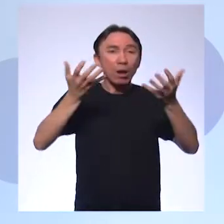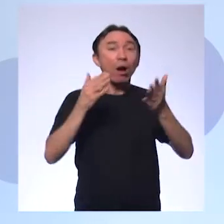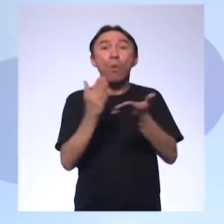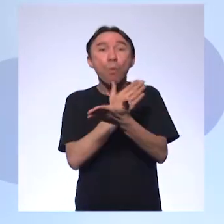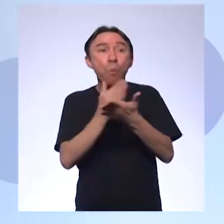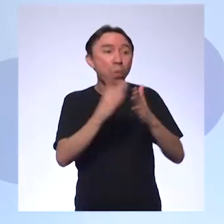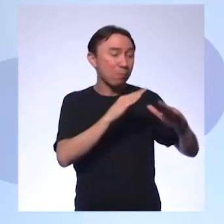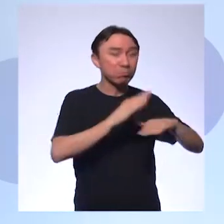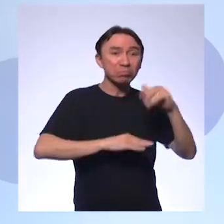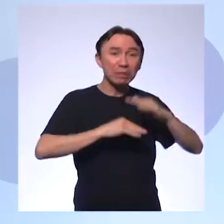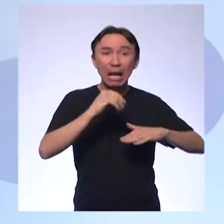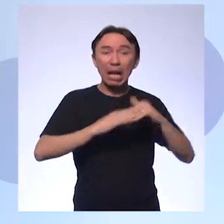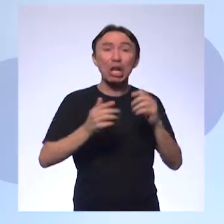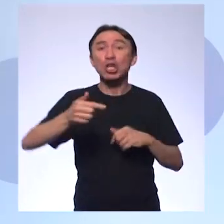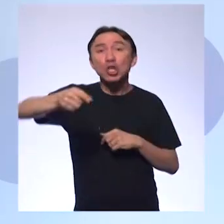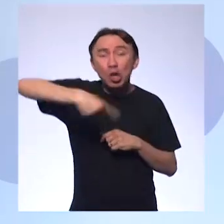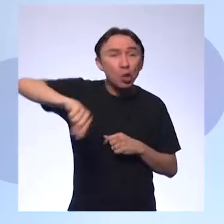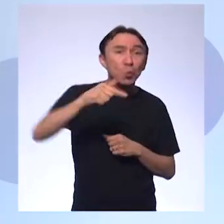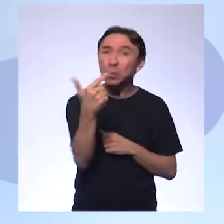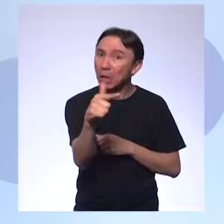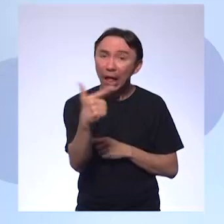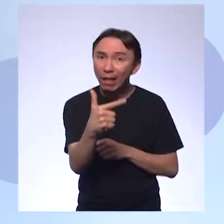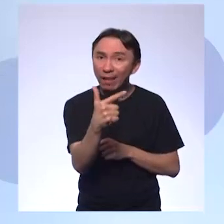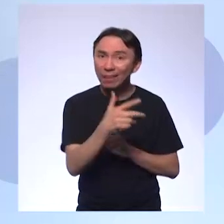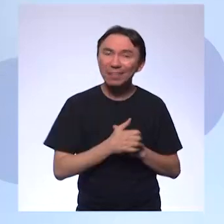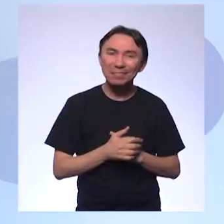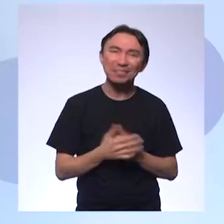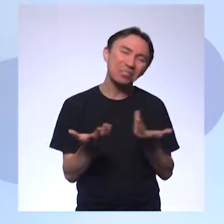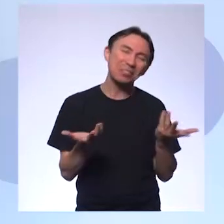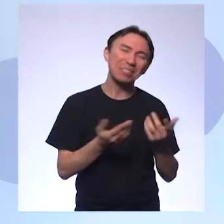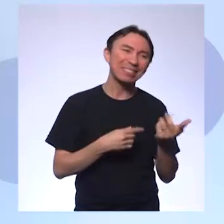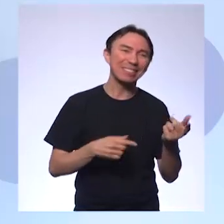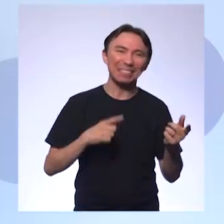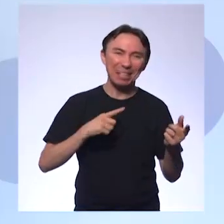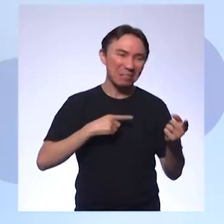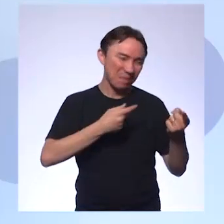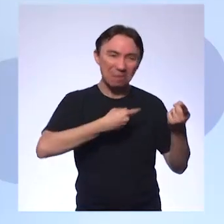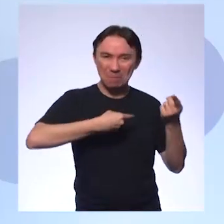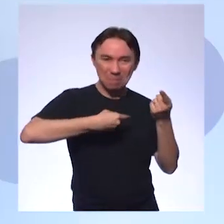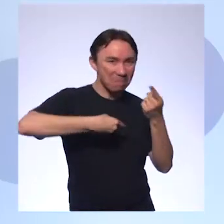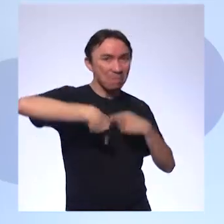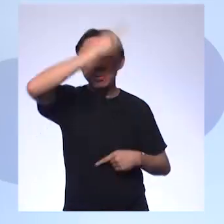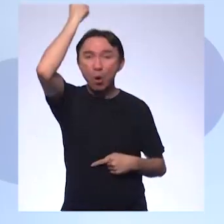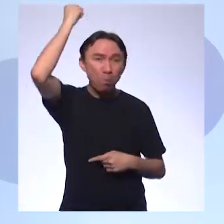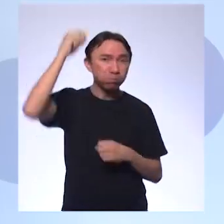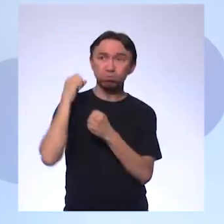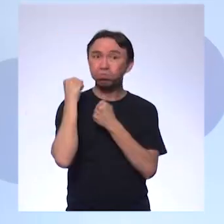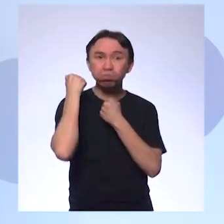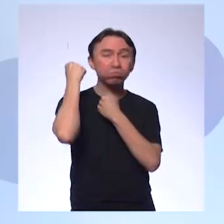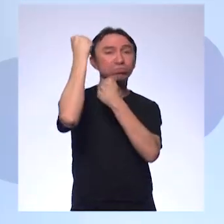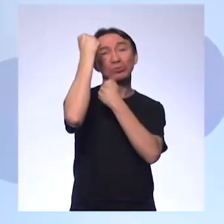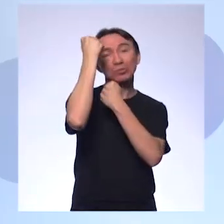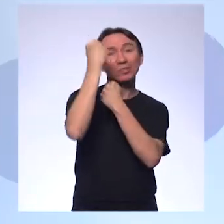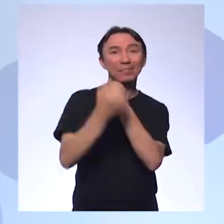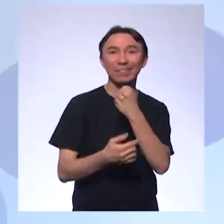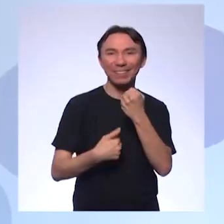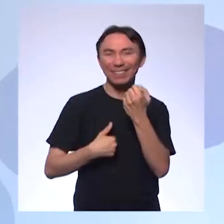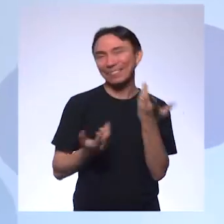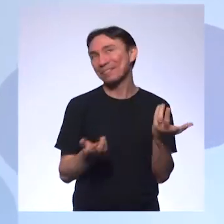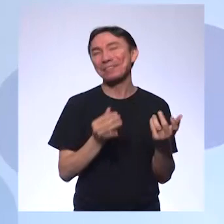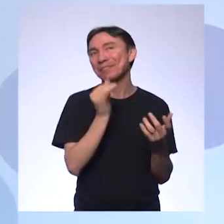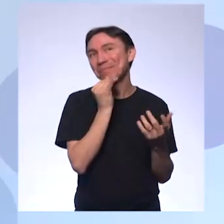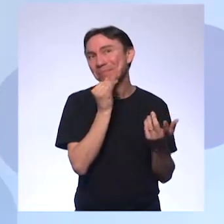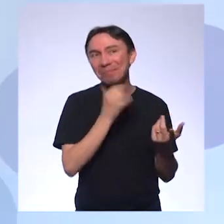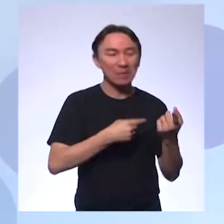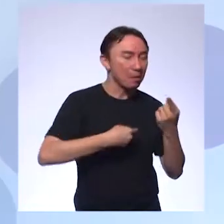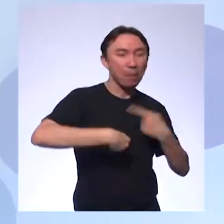do superpoder, porque muitas vezes, ao adquirir ou desenvolver essa competência socioemocional, a gente supera